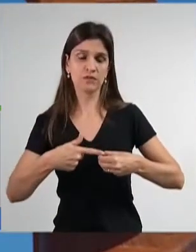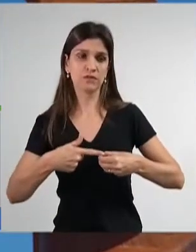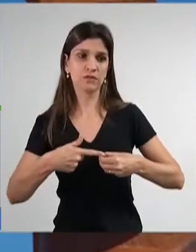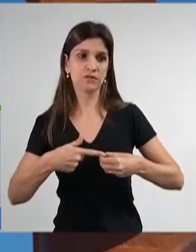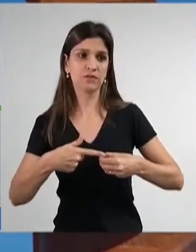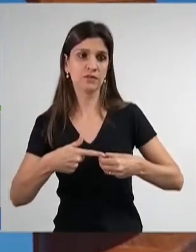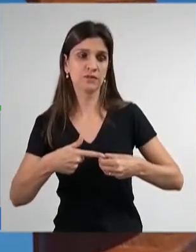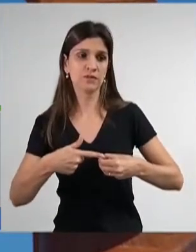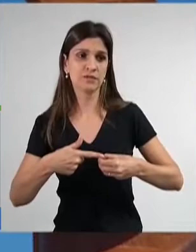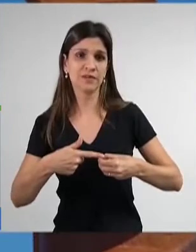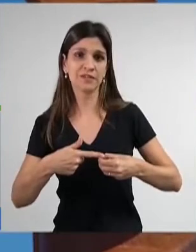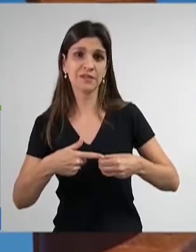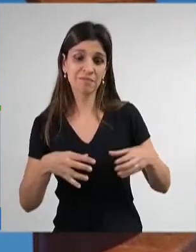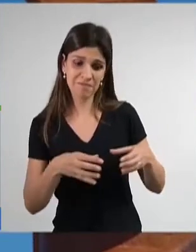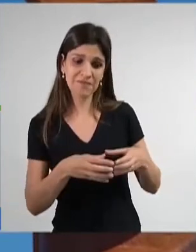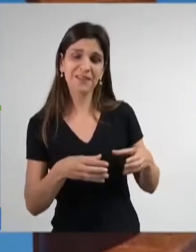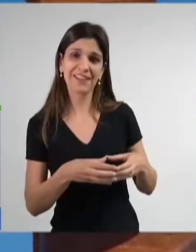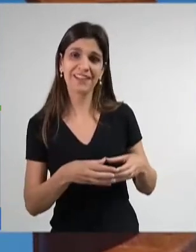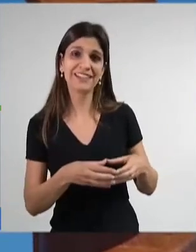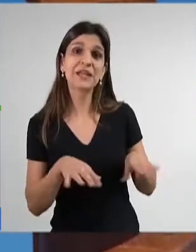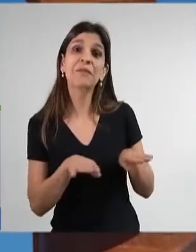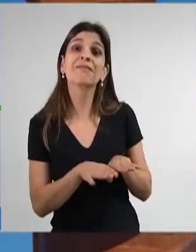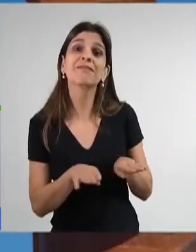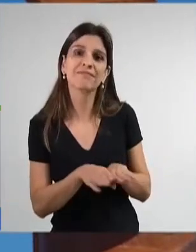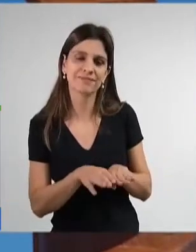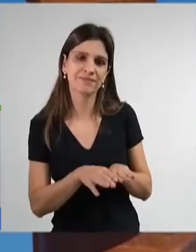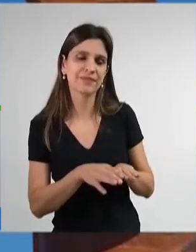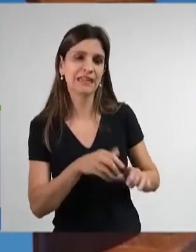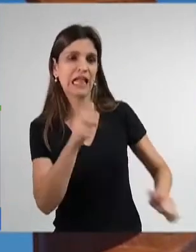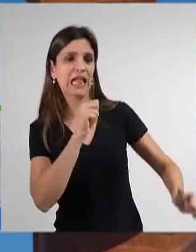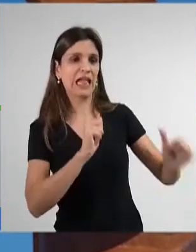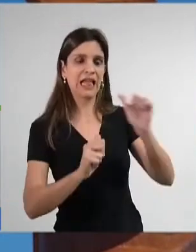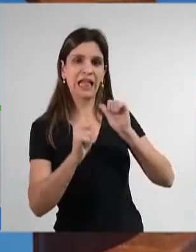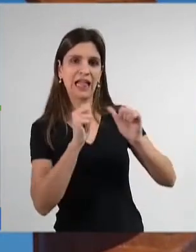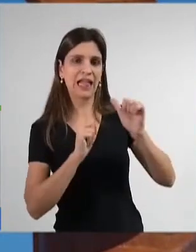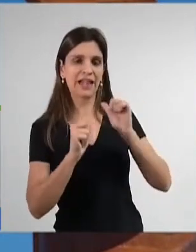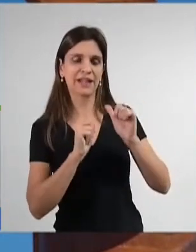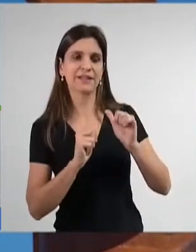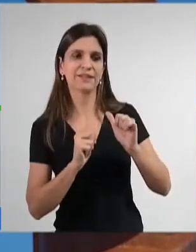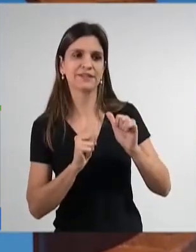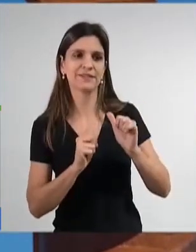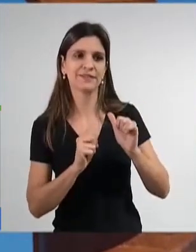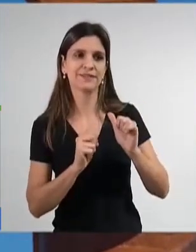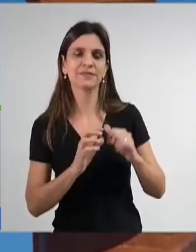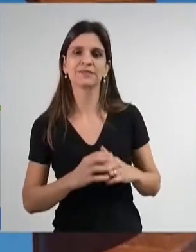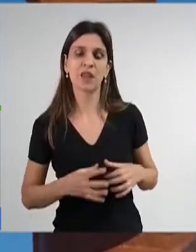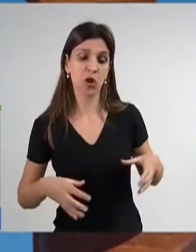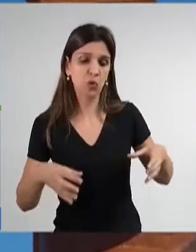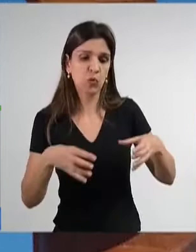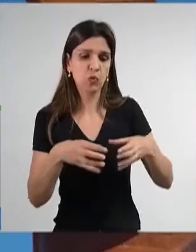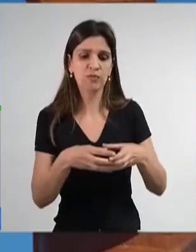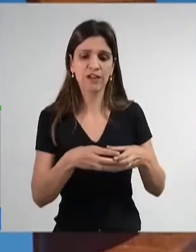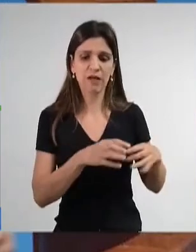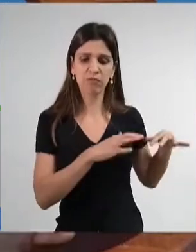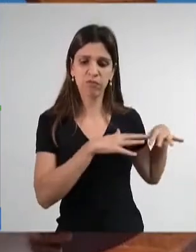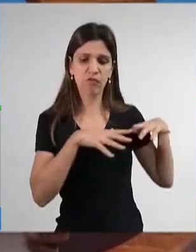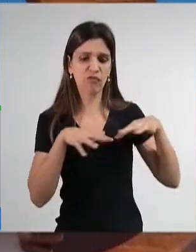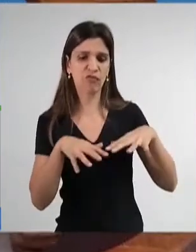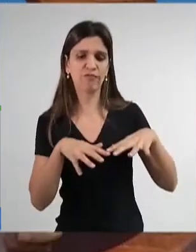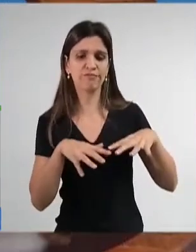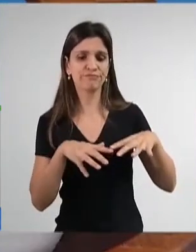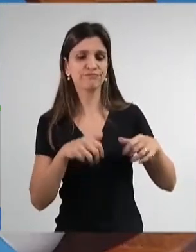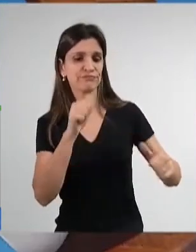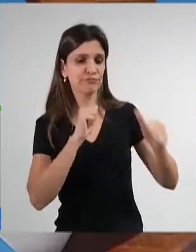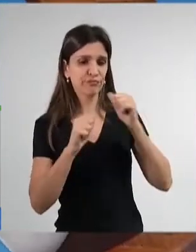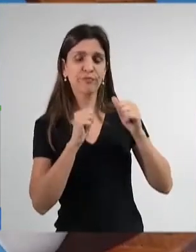se tornaram locais de bebedeira, de conveniências, o que eu acho um absurdo, né? Já que